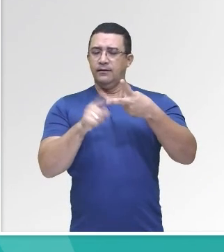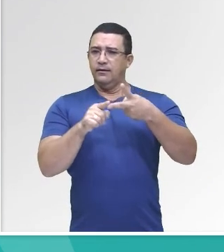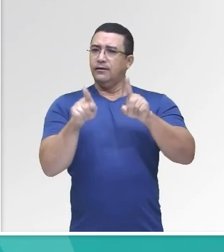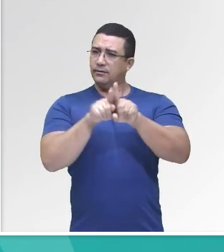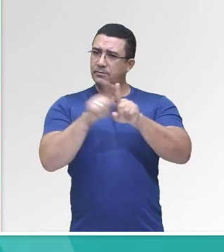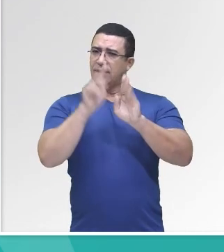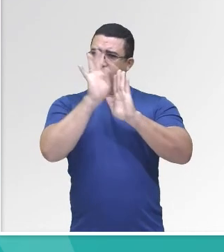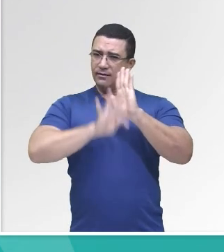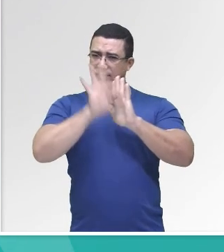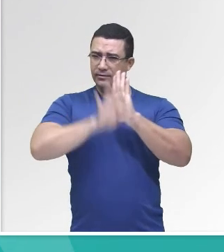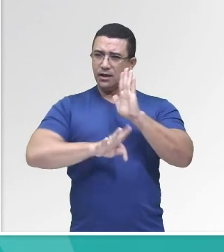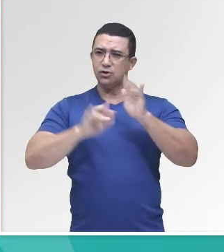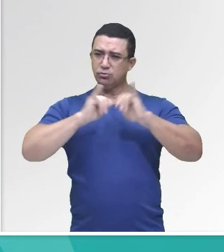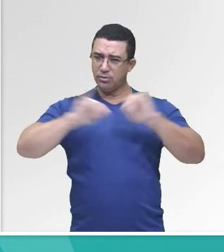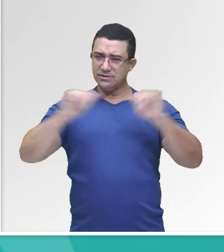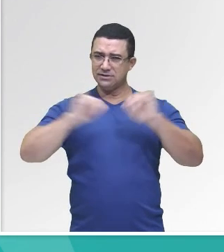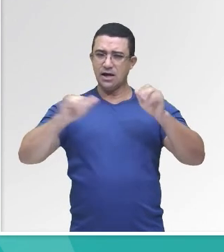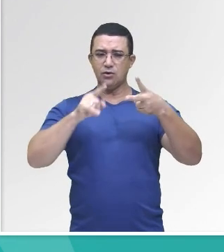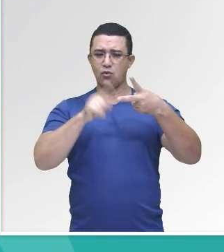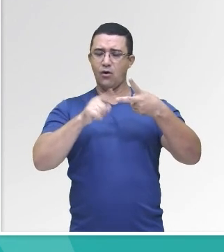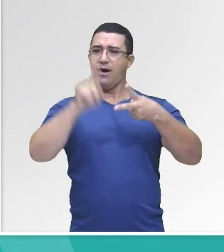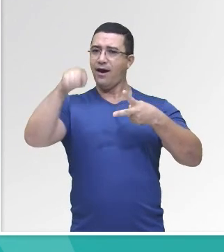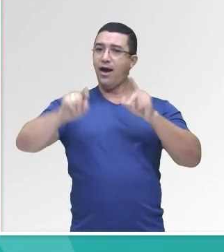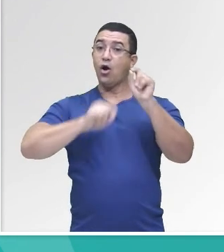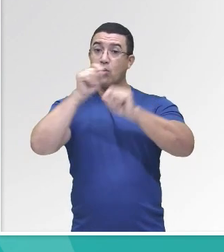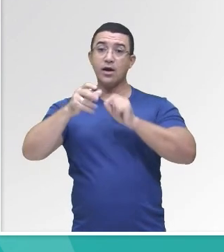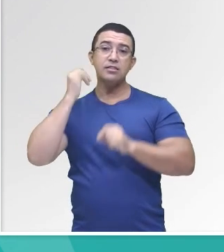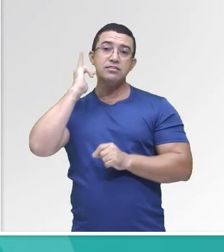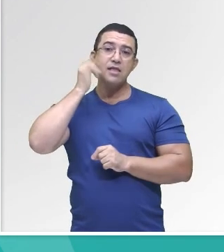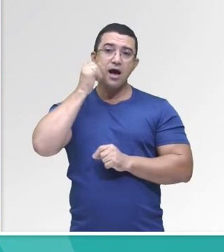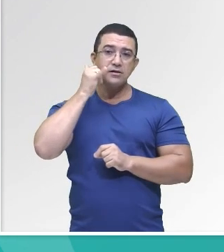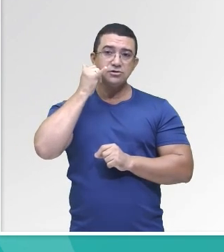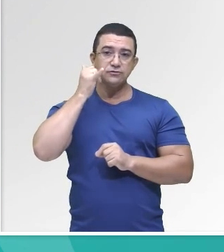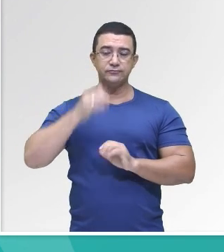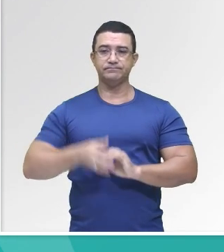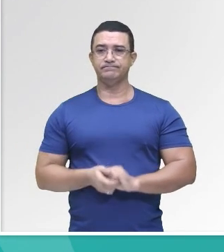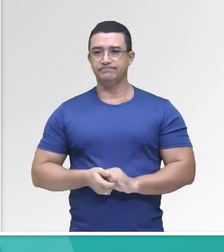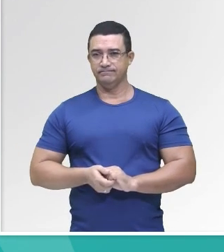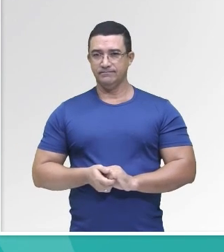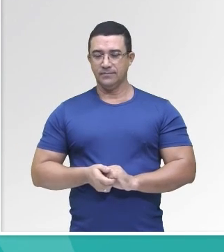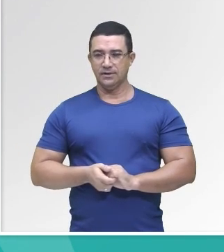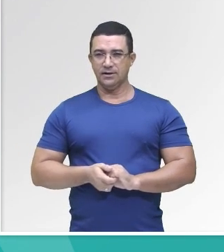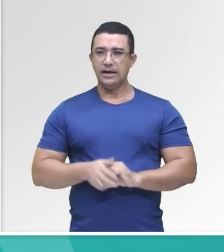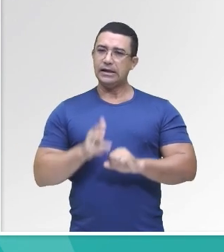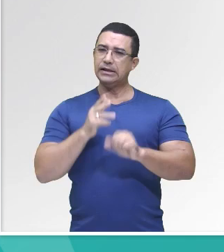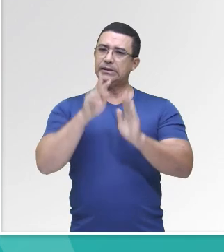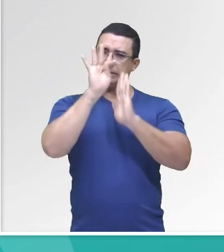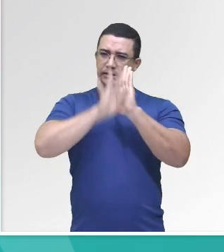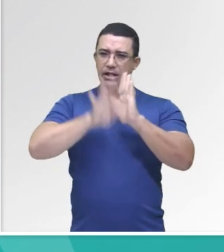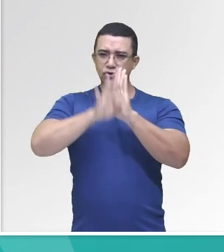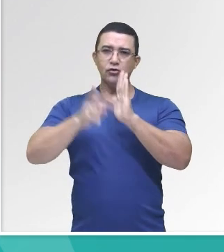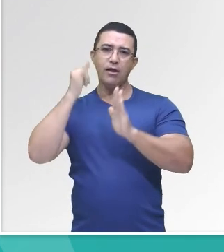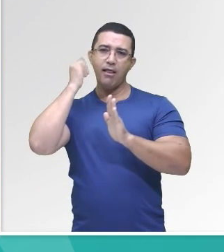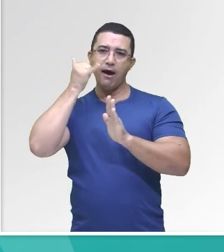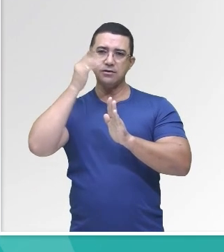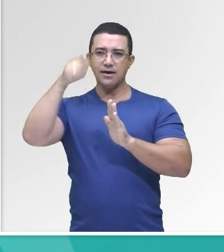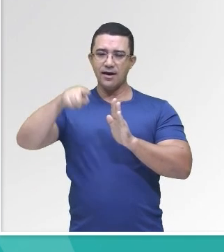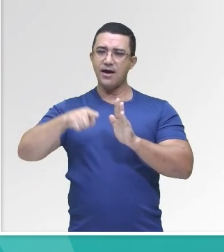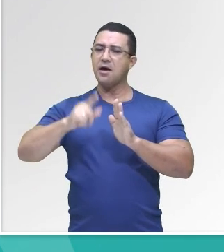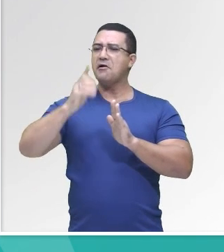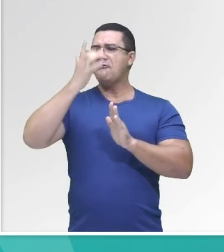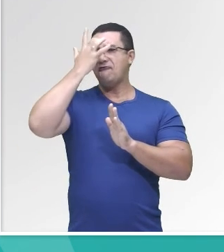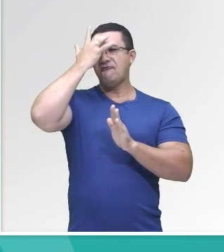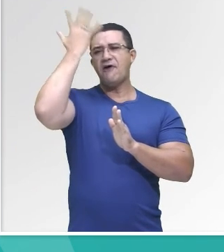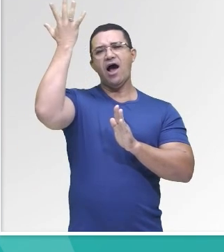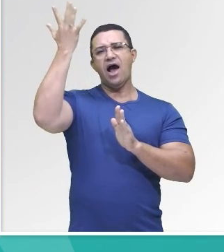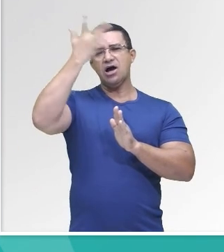texto publicitário, que são os narrativos. Os textos narrativos suelen inclinar-se mais hacia a faceta